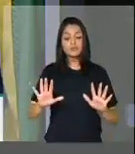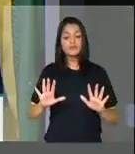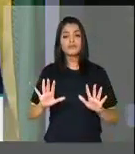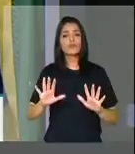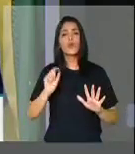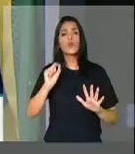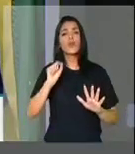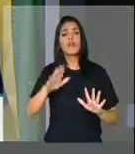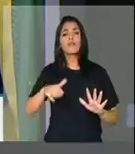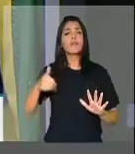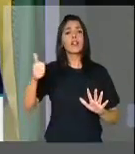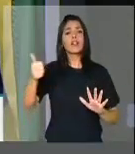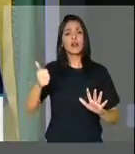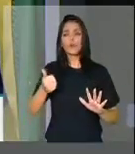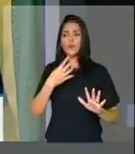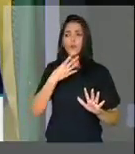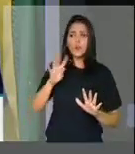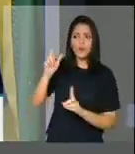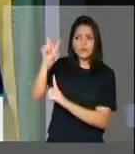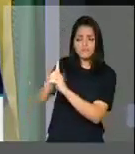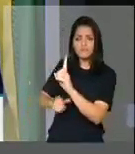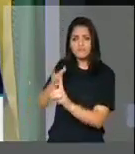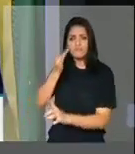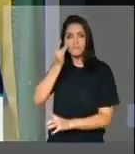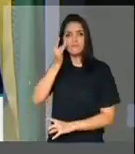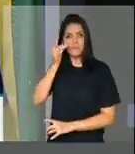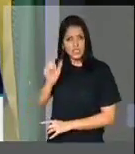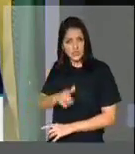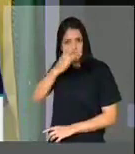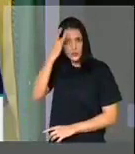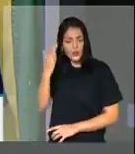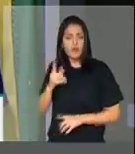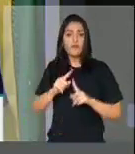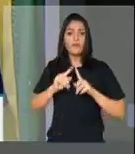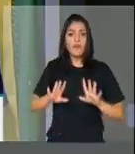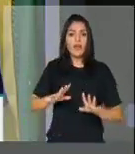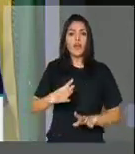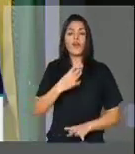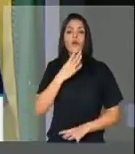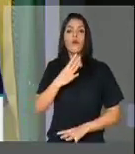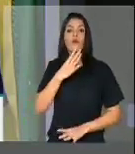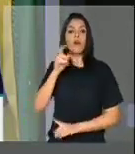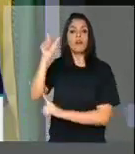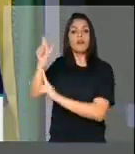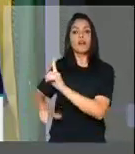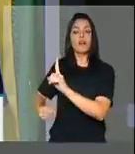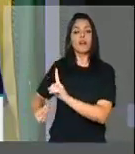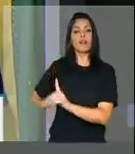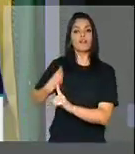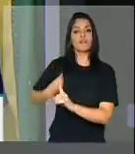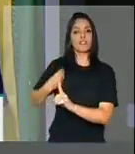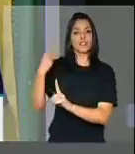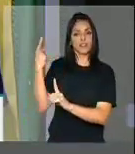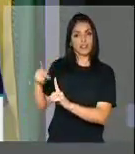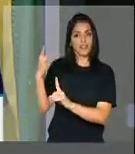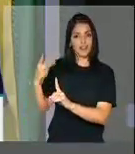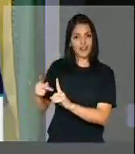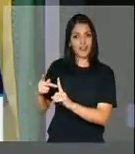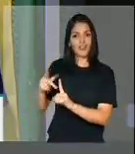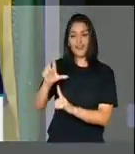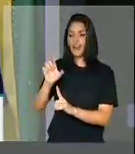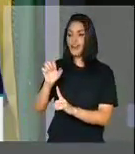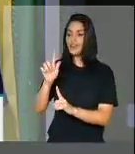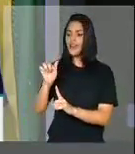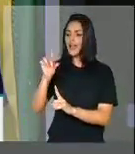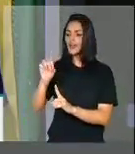que, quando não se pode conhecer pessoalmente alguém, conhecer o seu legado pelo testemunho dos seus pares